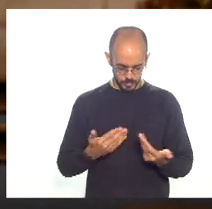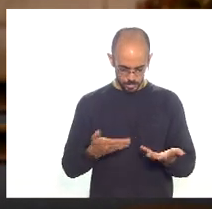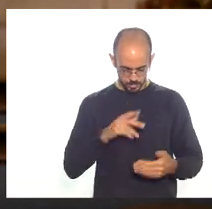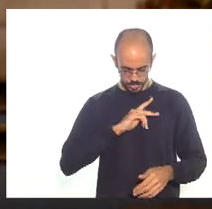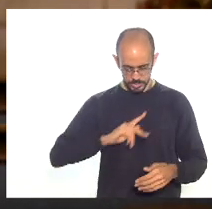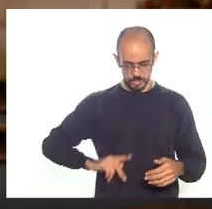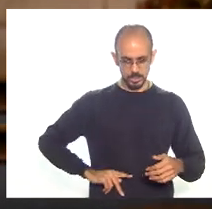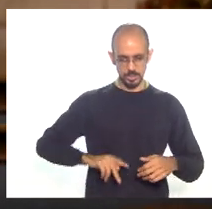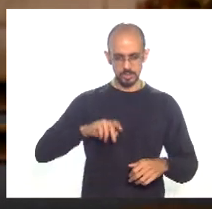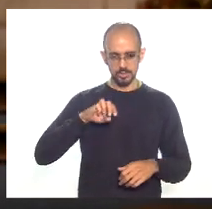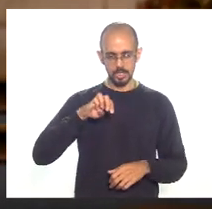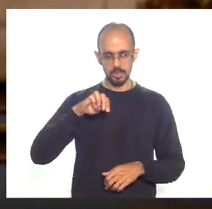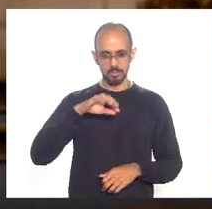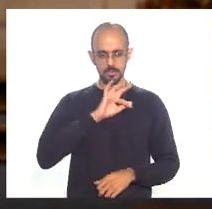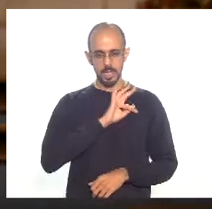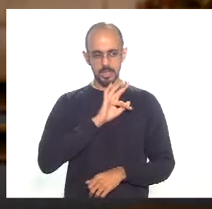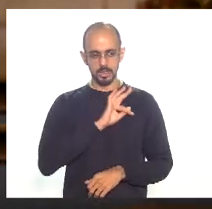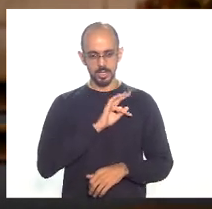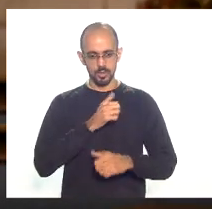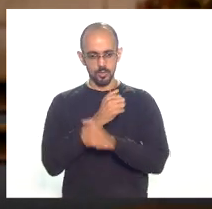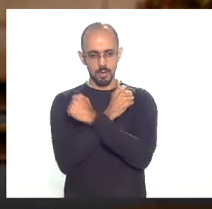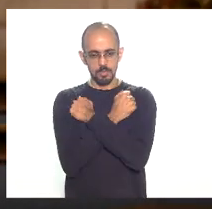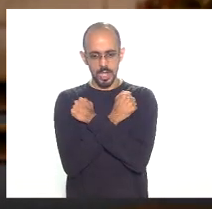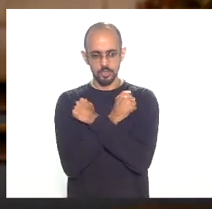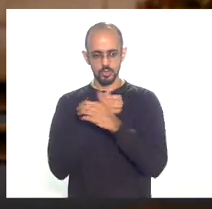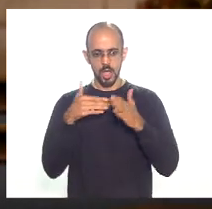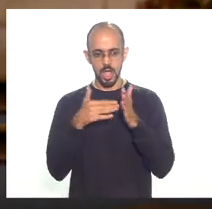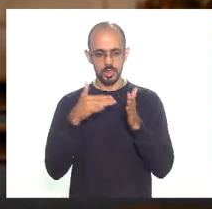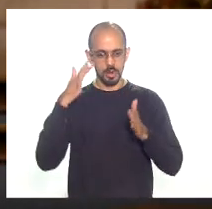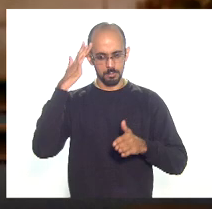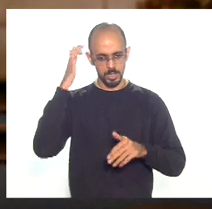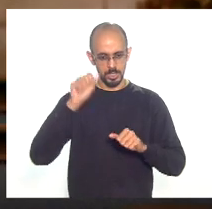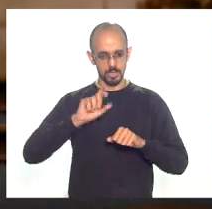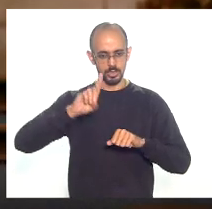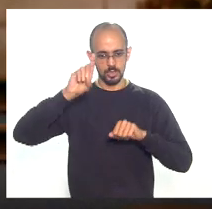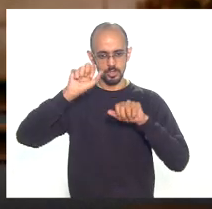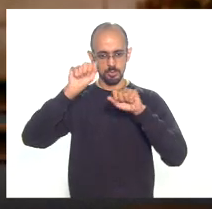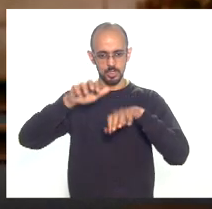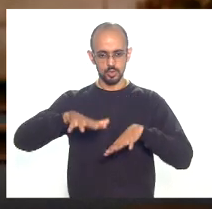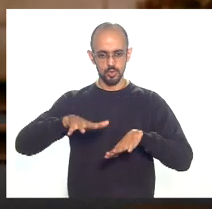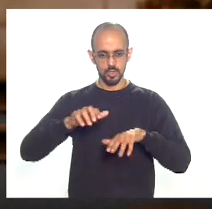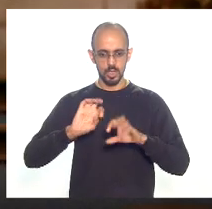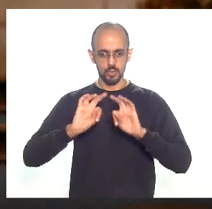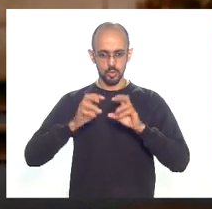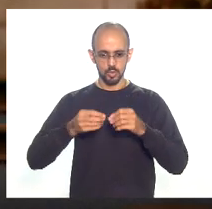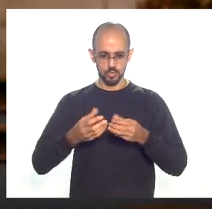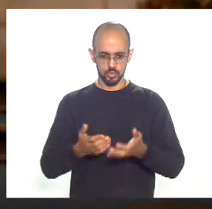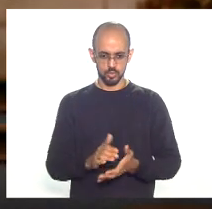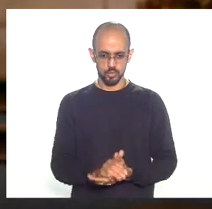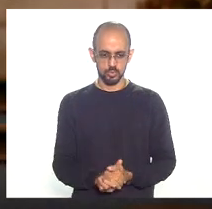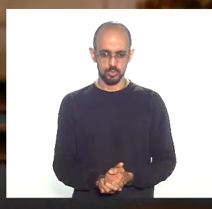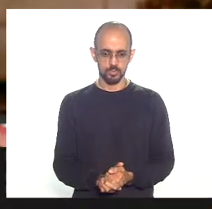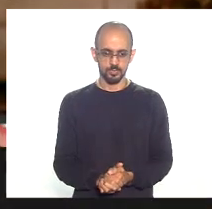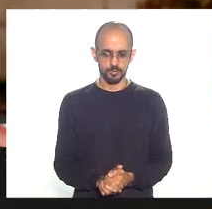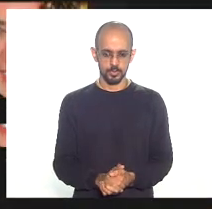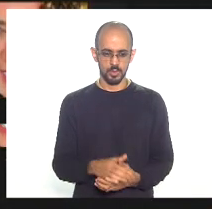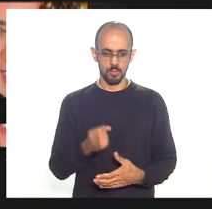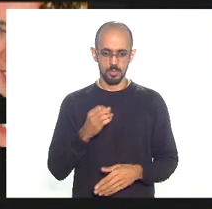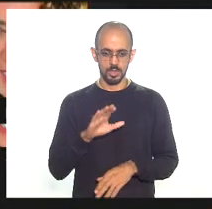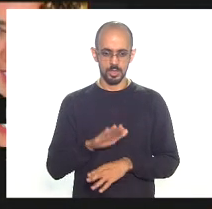um abraço até amanhã Deus abençoe a todos boa tarde presidente boa tarde